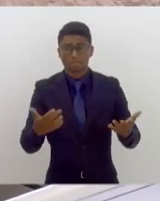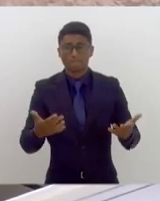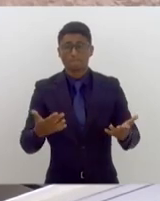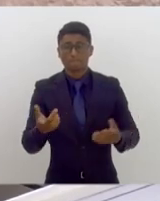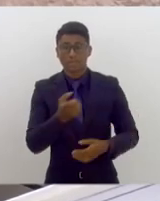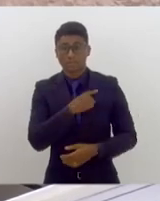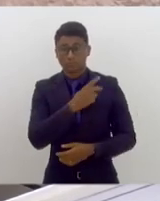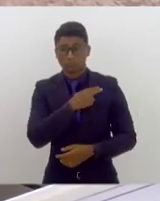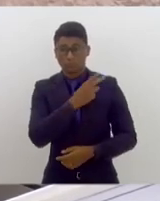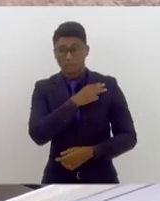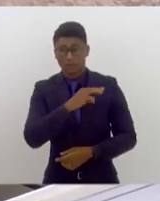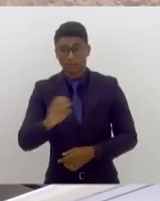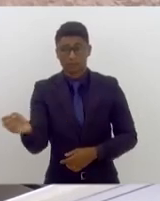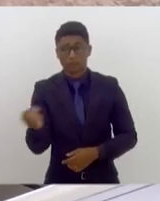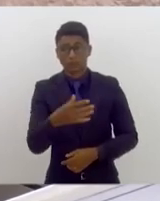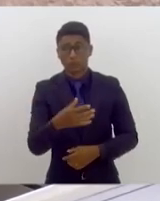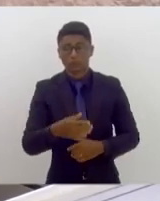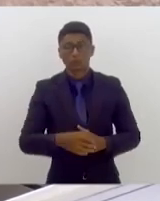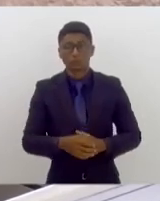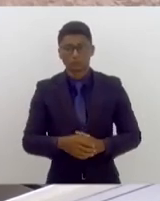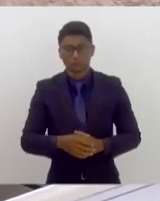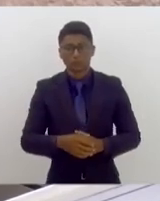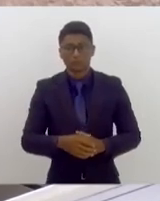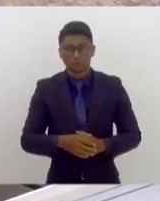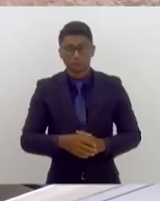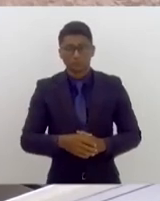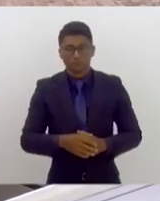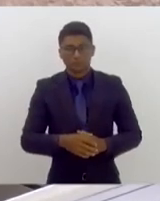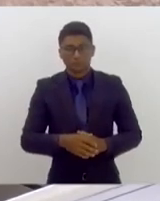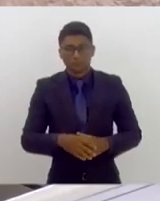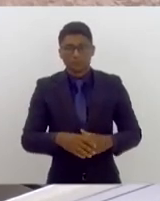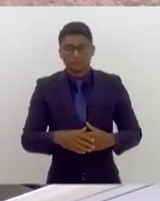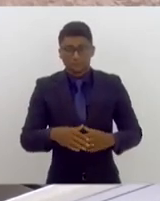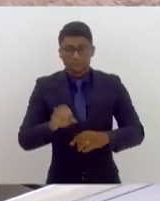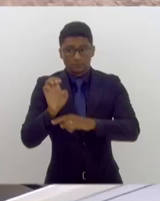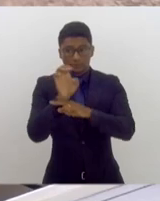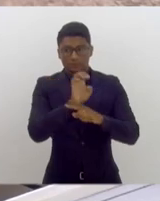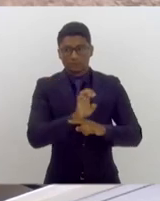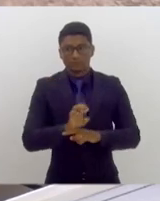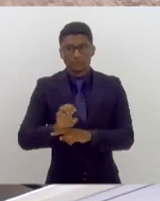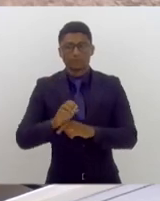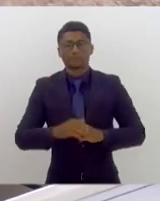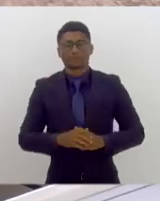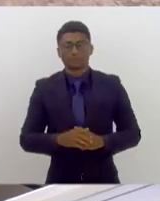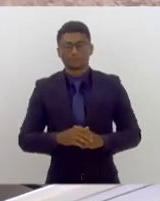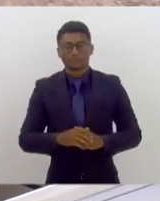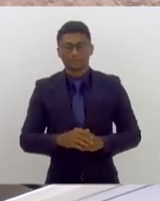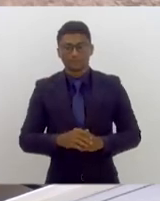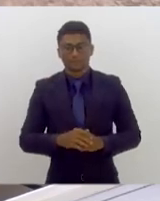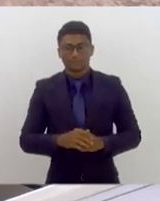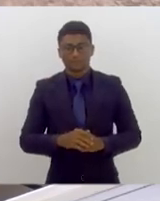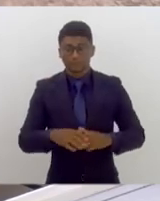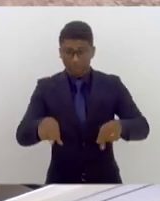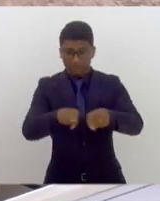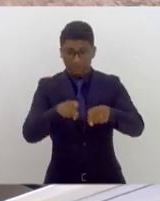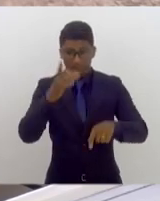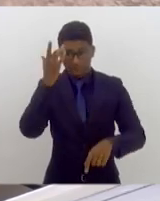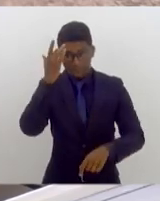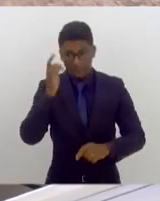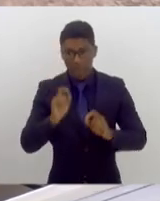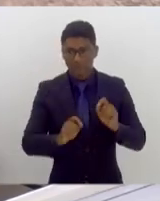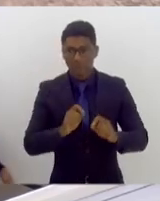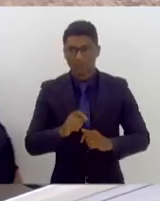médio a partir da fala e da necessidade das juventudes e dos Estados. Eu acho que também, por